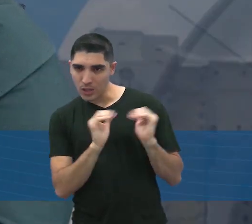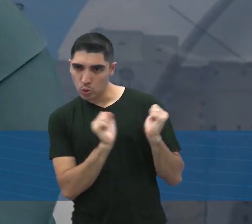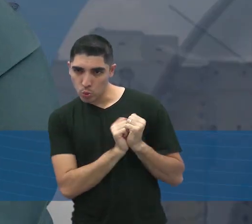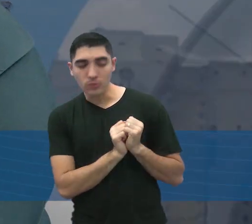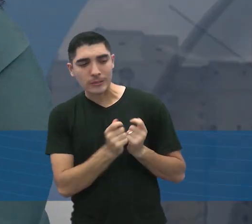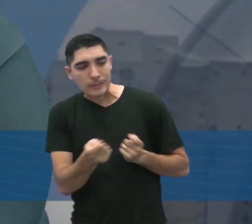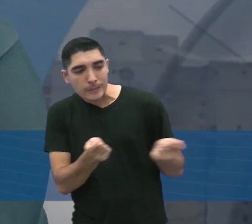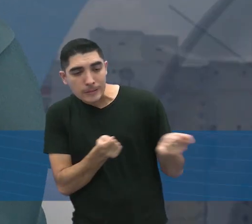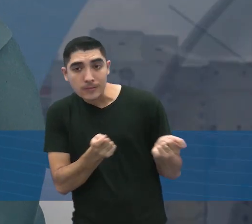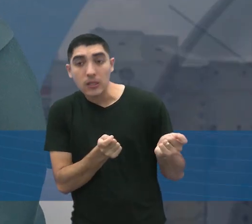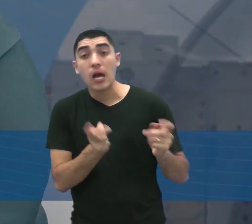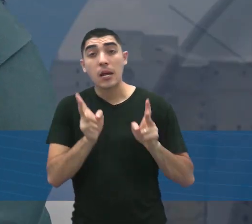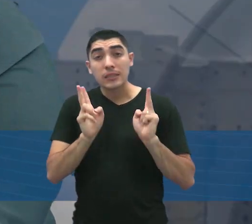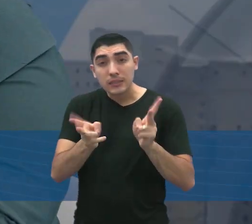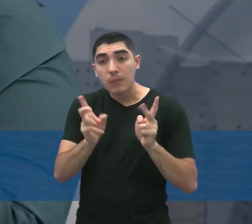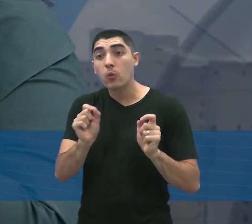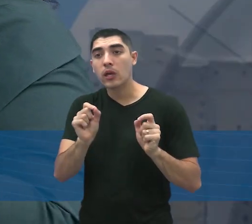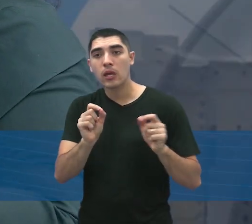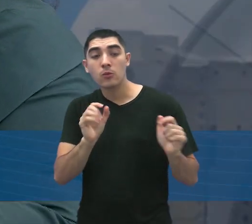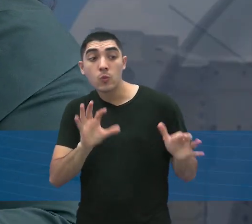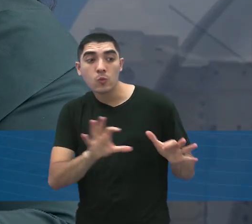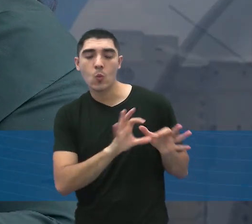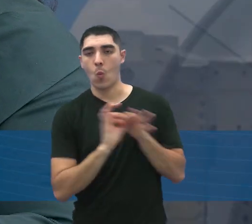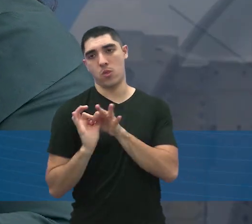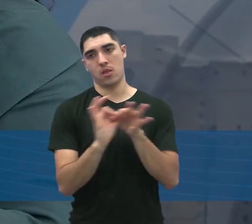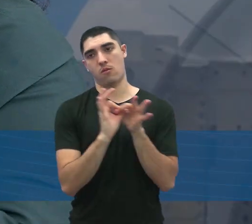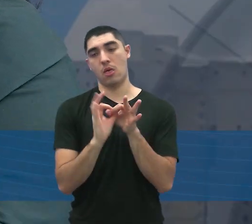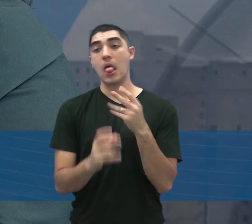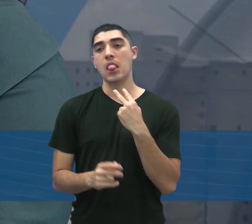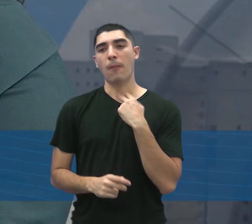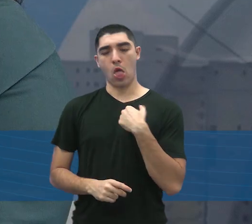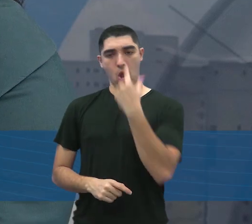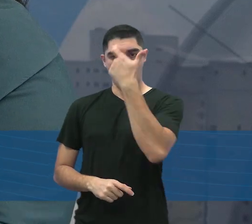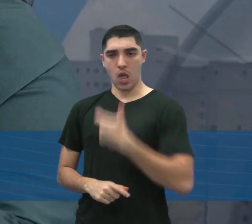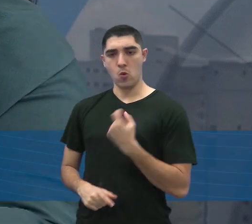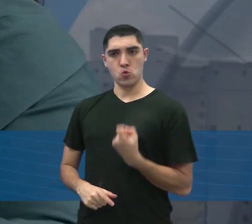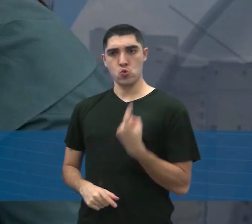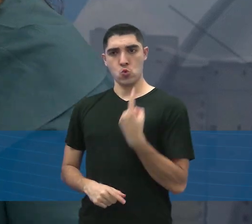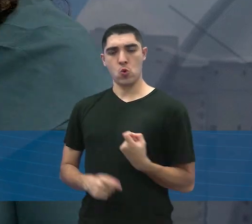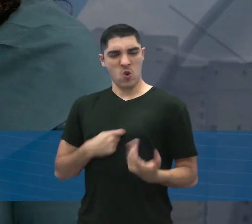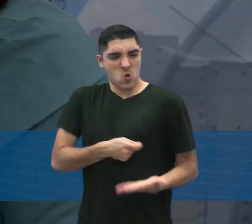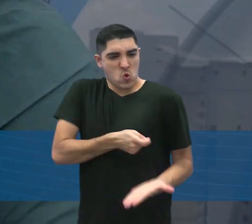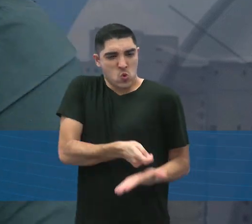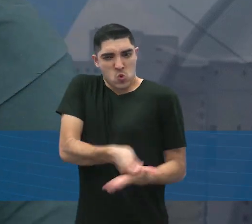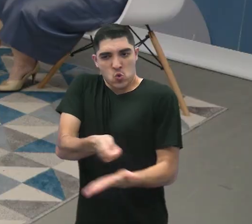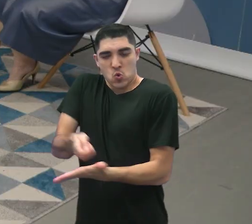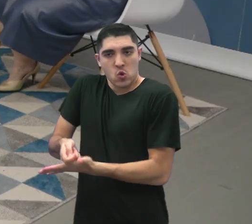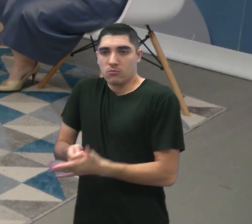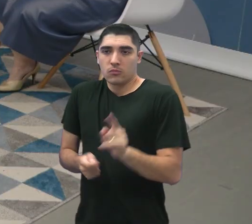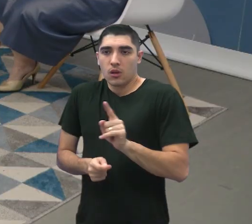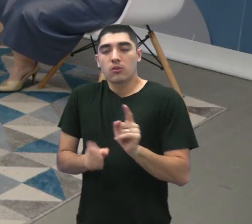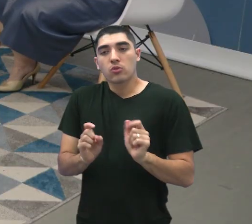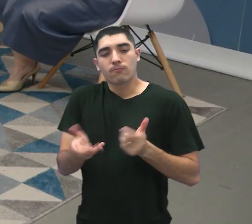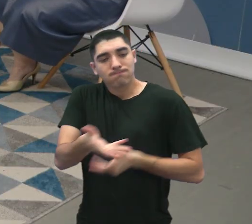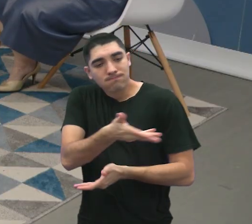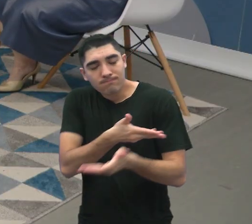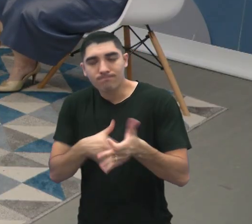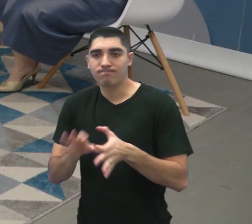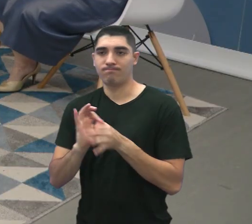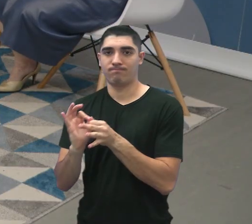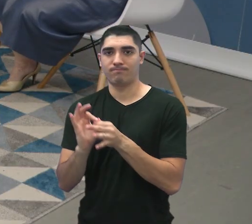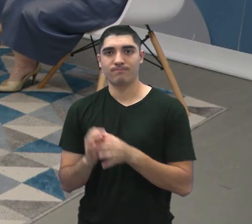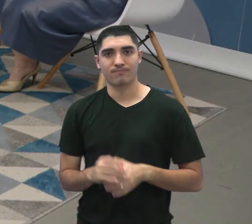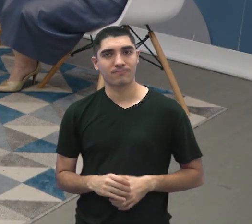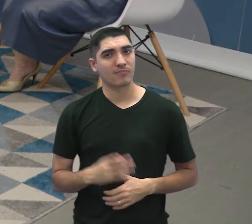sempre conjuntamente. Que essa não seja uma decisão imposta, né? Que se compartilhe. Certo. É Professor,